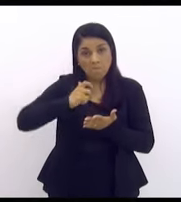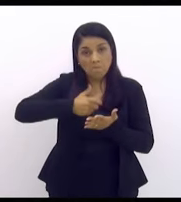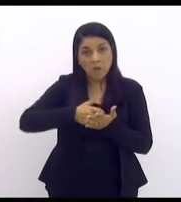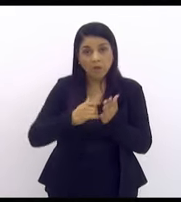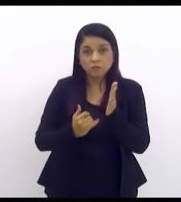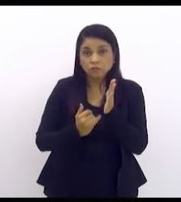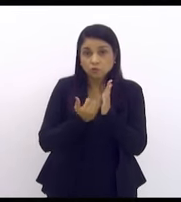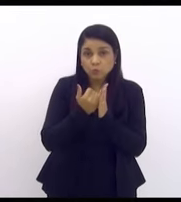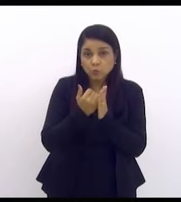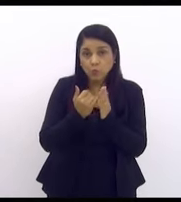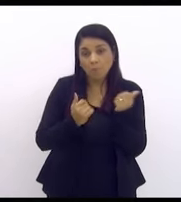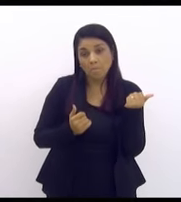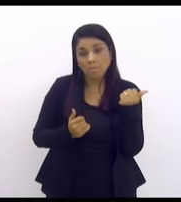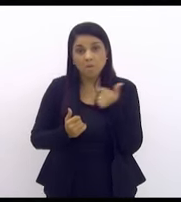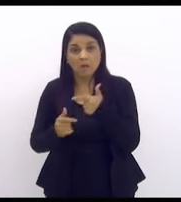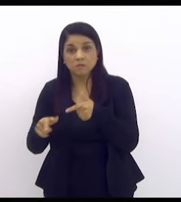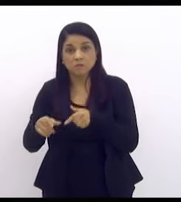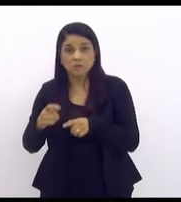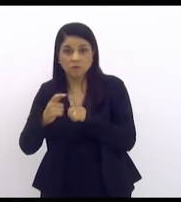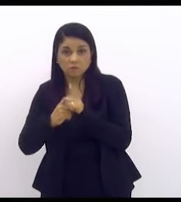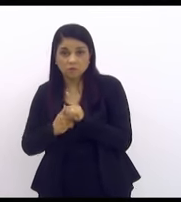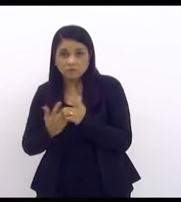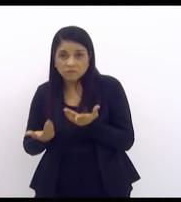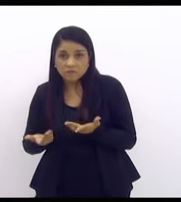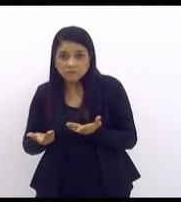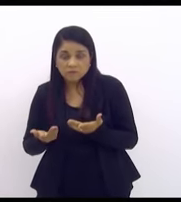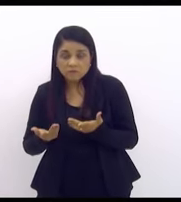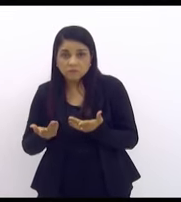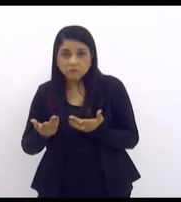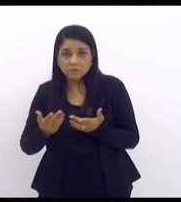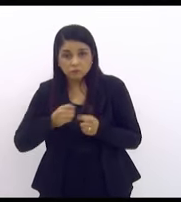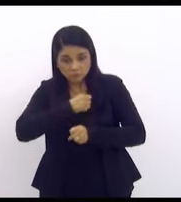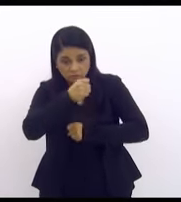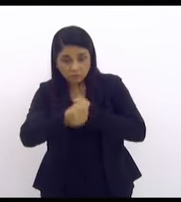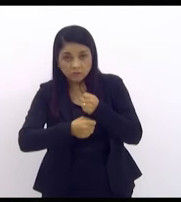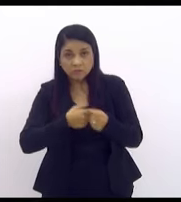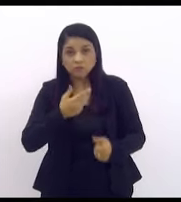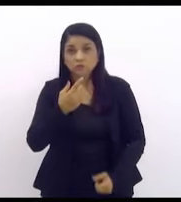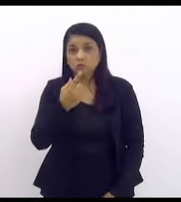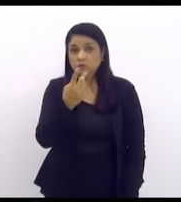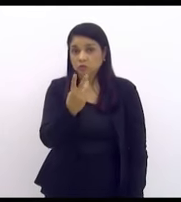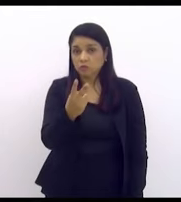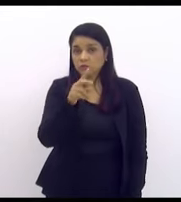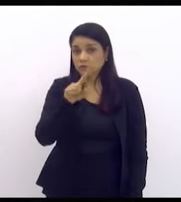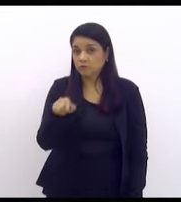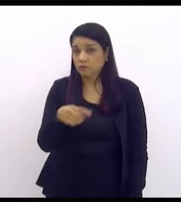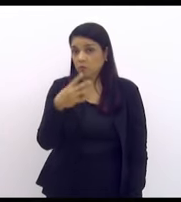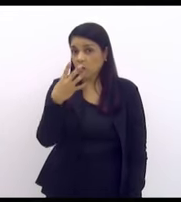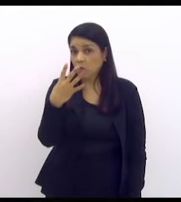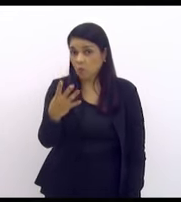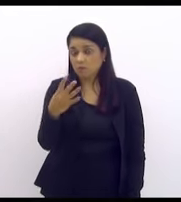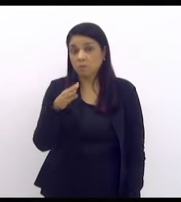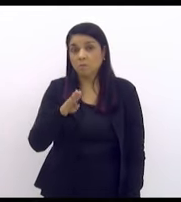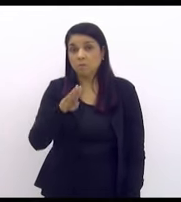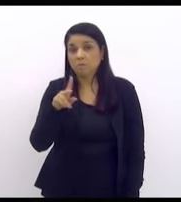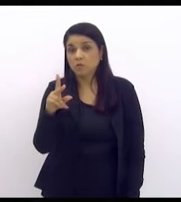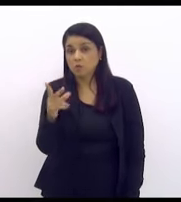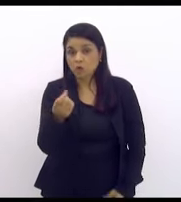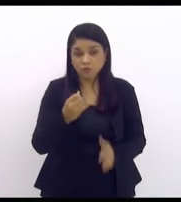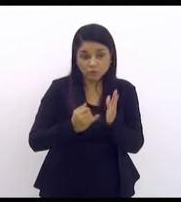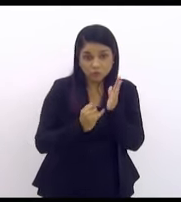que a dívida. Ele está pagando, está previsto pagar 2,4 bilhão de dívida, agora de